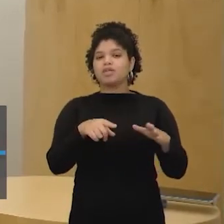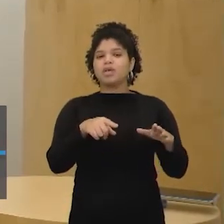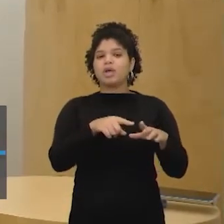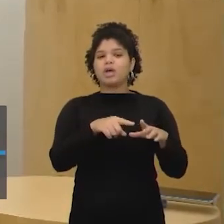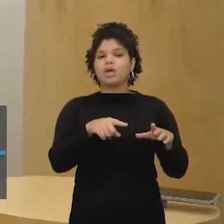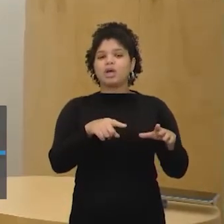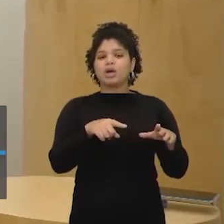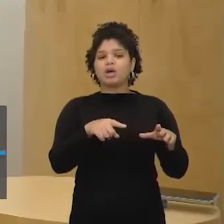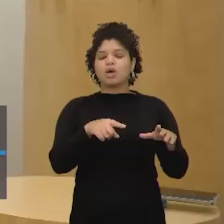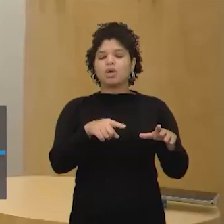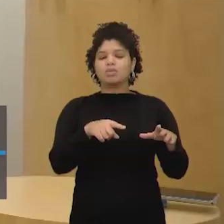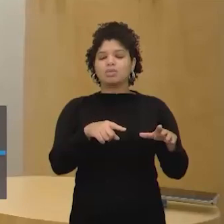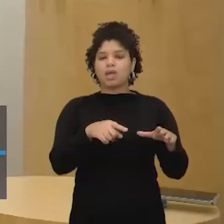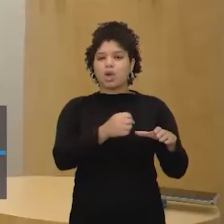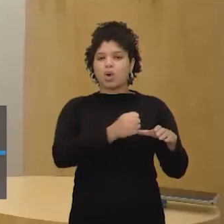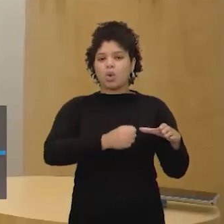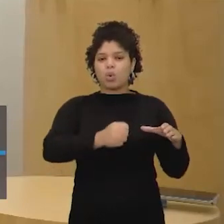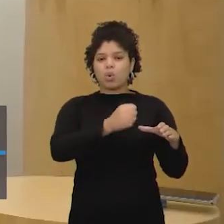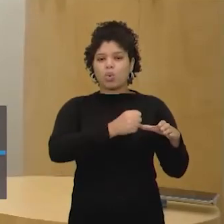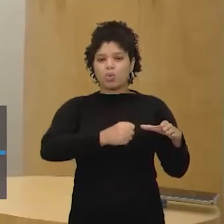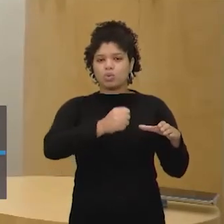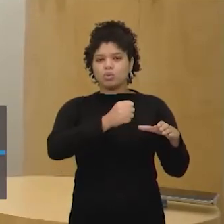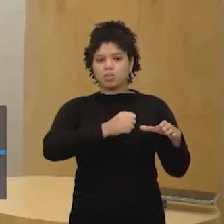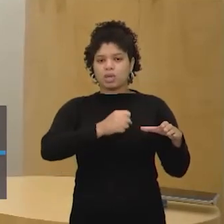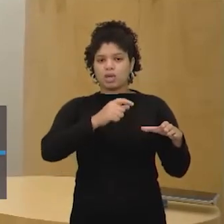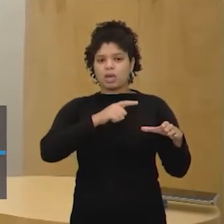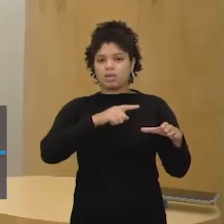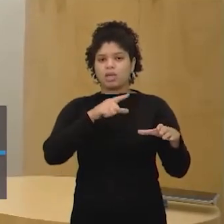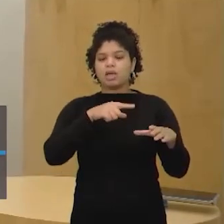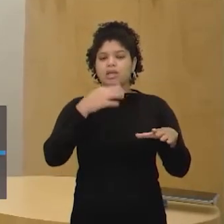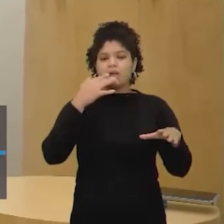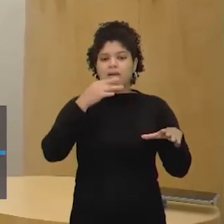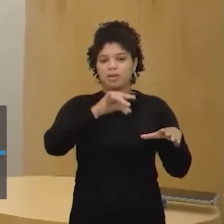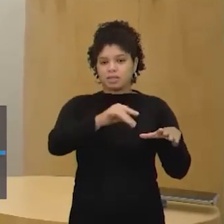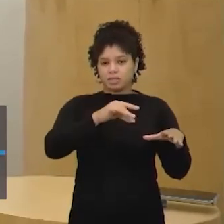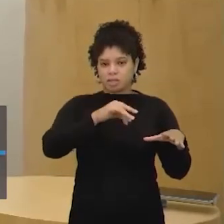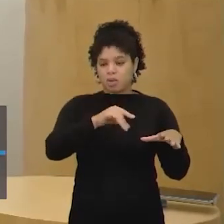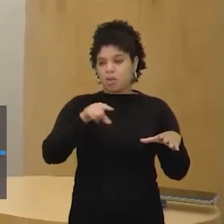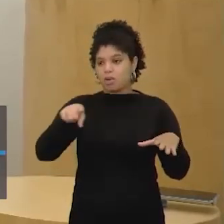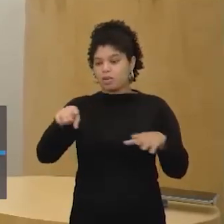Então, a gente tem o sal de cozinha, né? E ali a gente tem o sal marinho, que pode